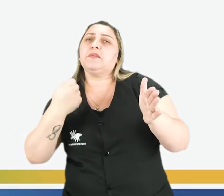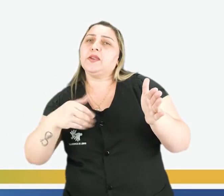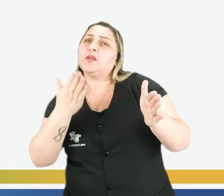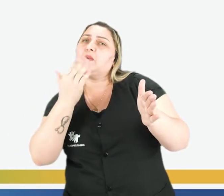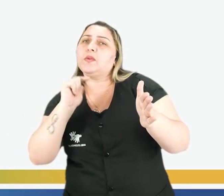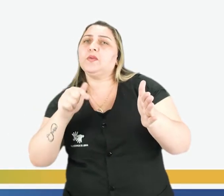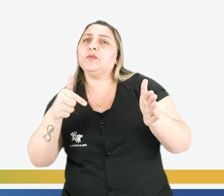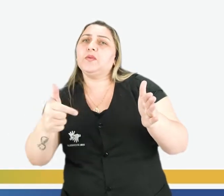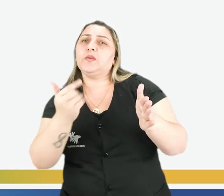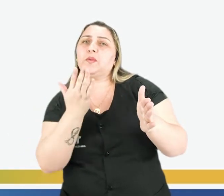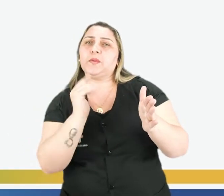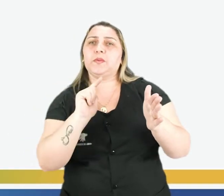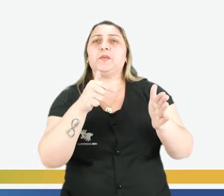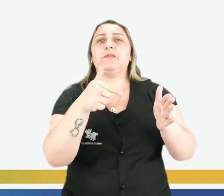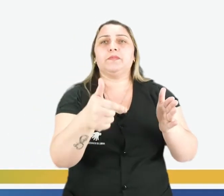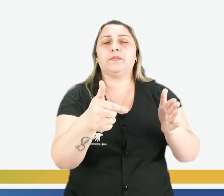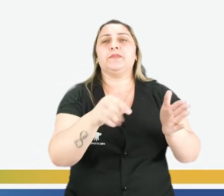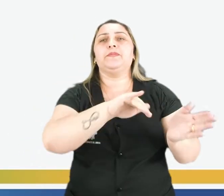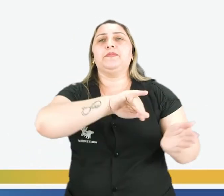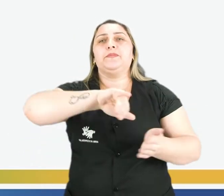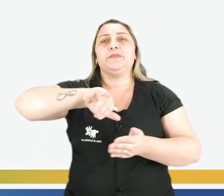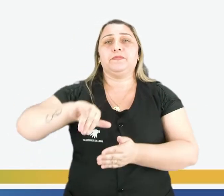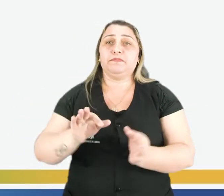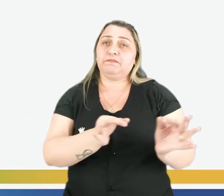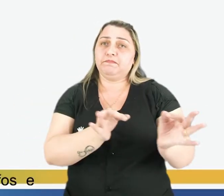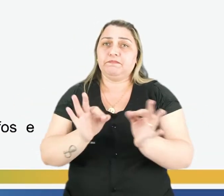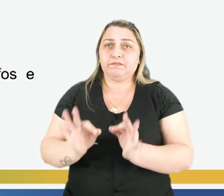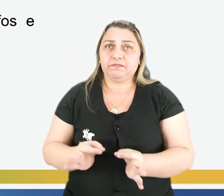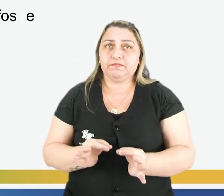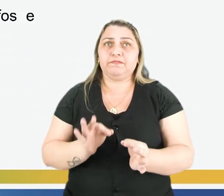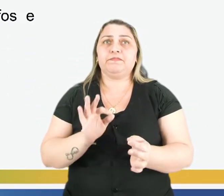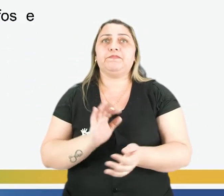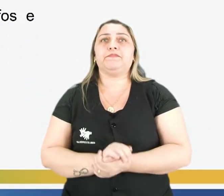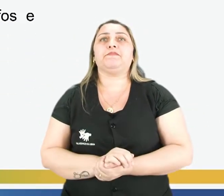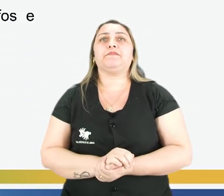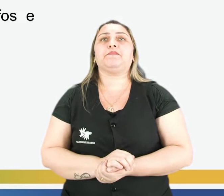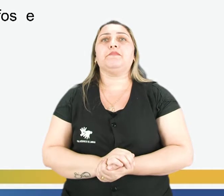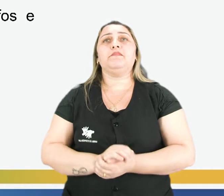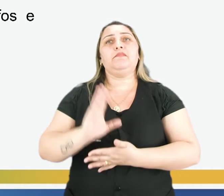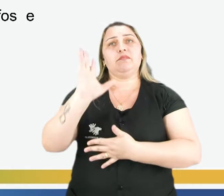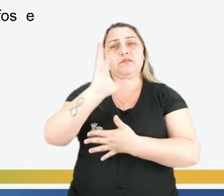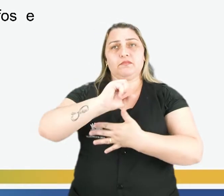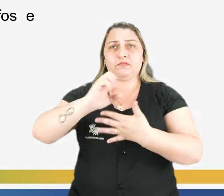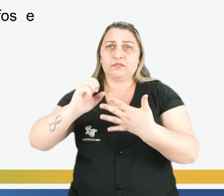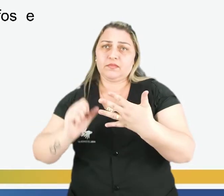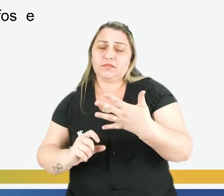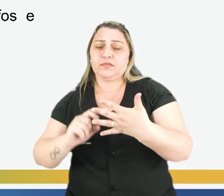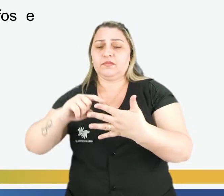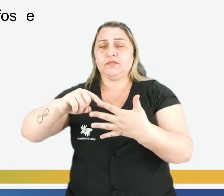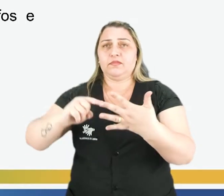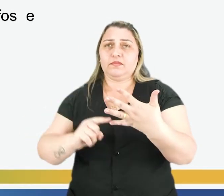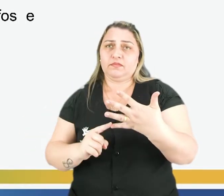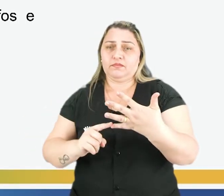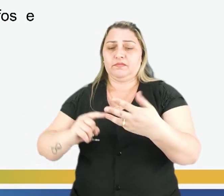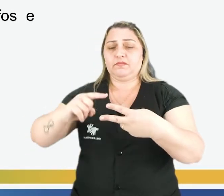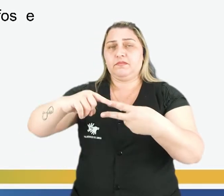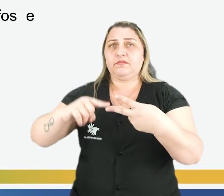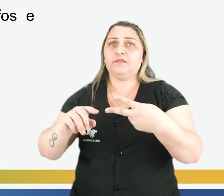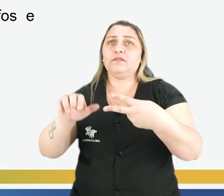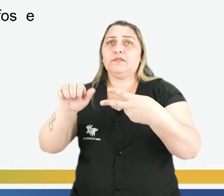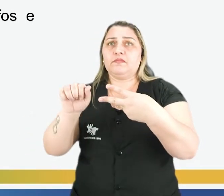alimento uns para os outros, isso mesmo. Facinho, não é mesmo? Numa cadeia alimentar existem